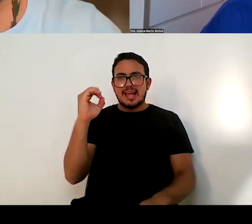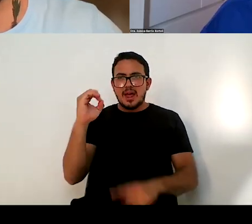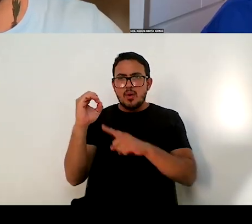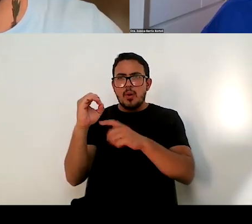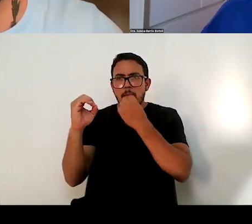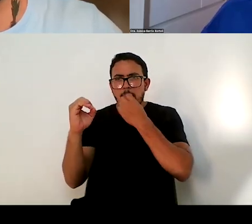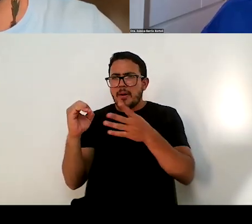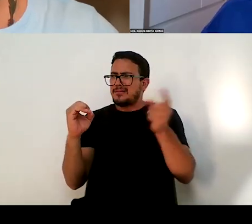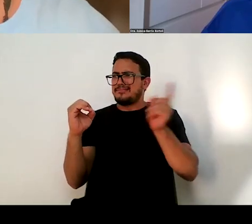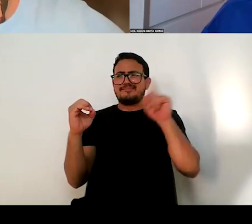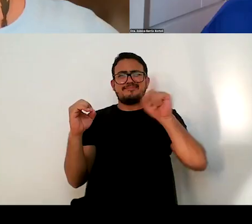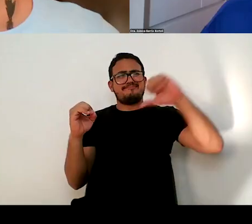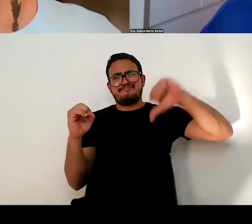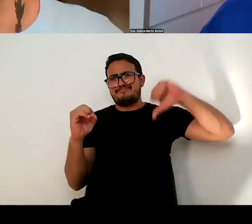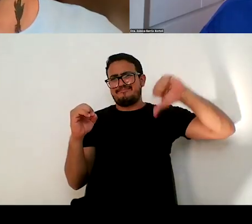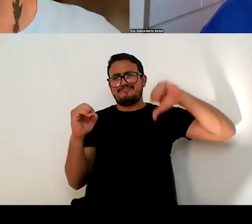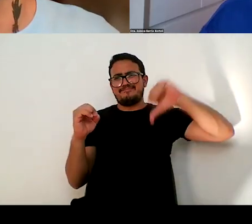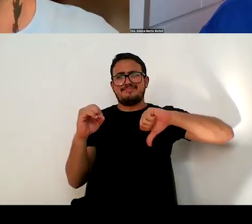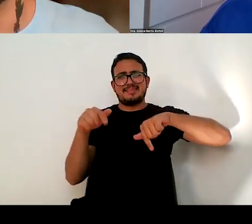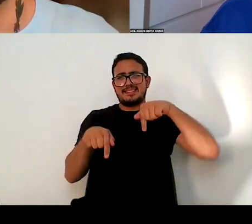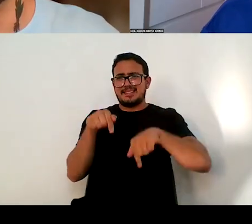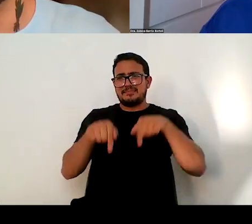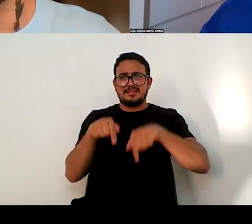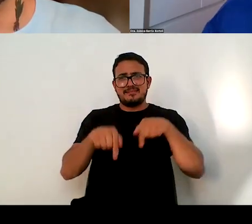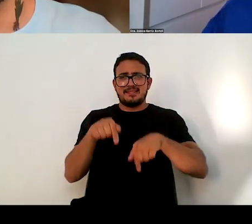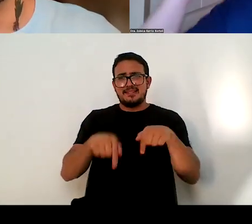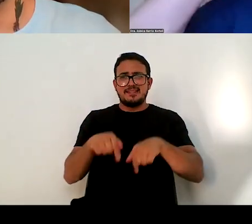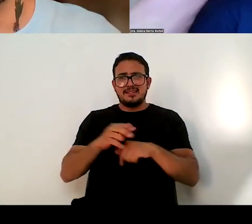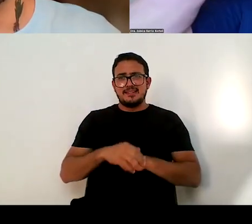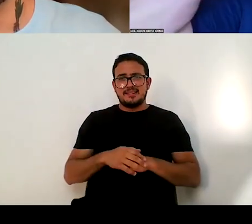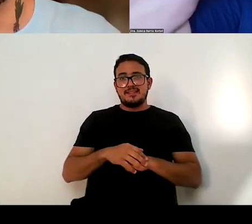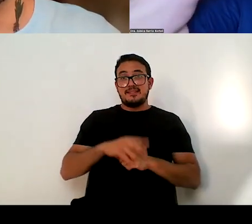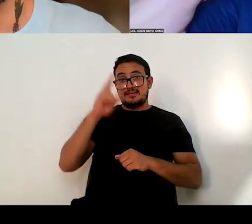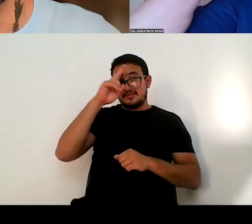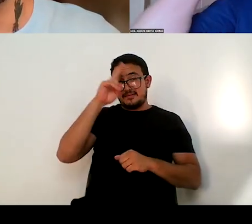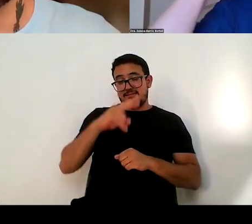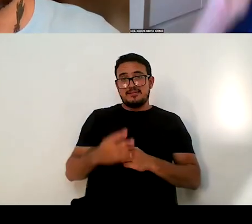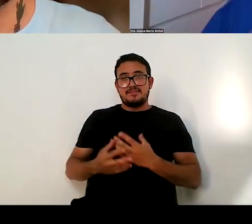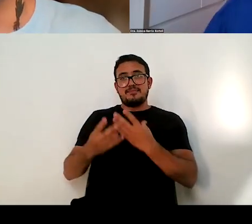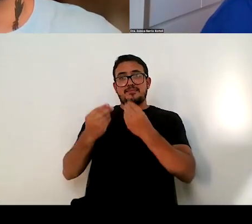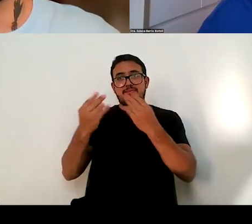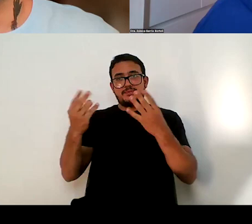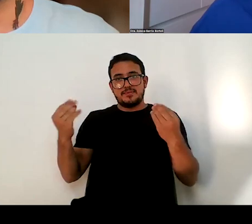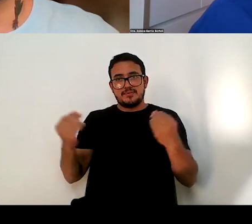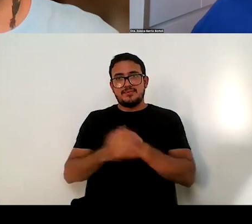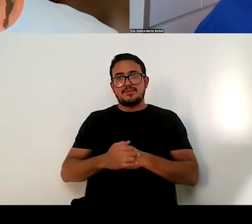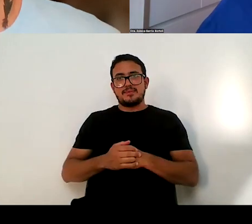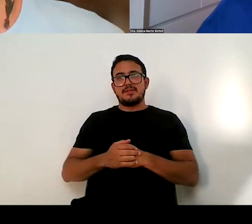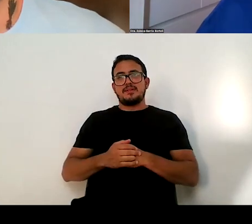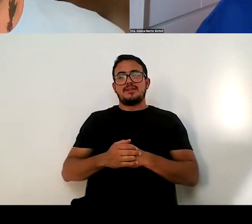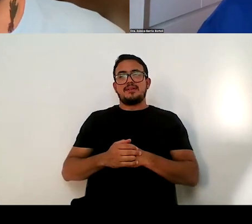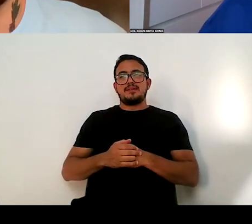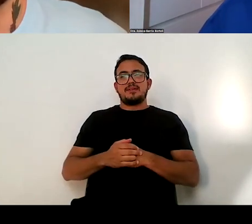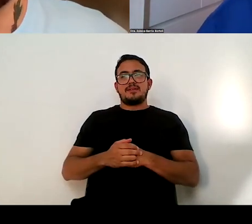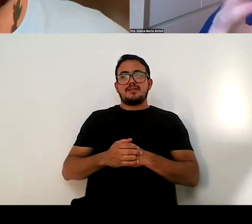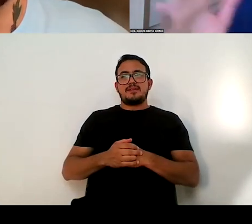tem produto químico. Aí entra nessa história desses adoçantes artificiais que geram a desbiose, tá?